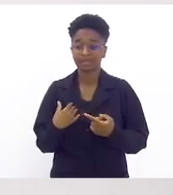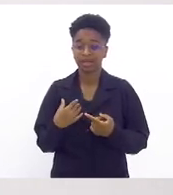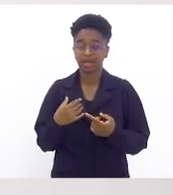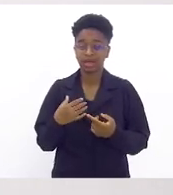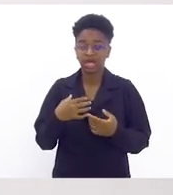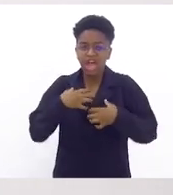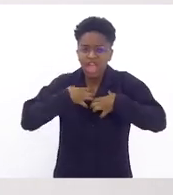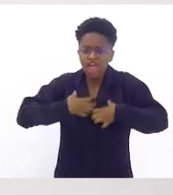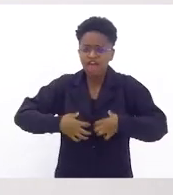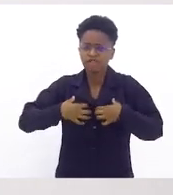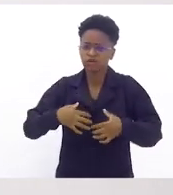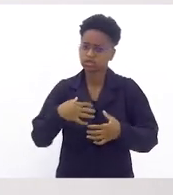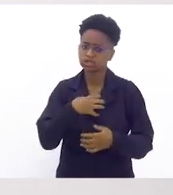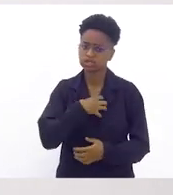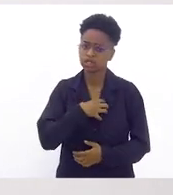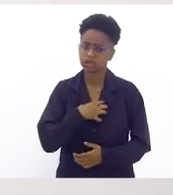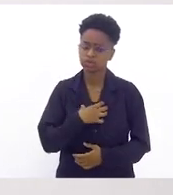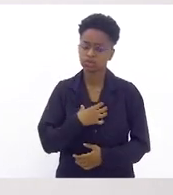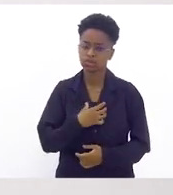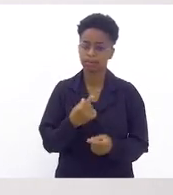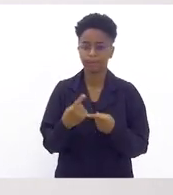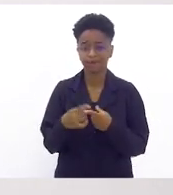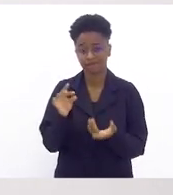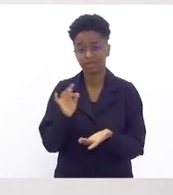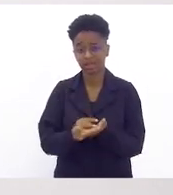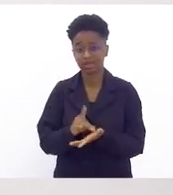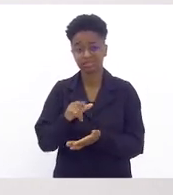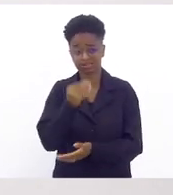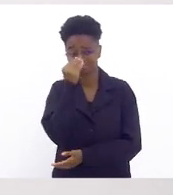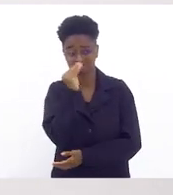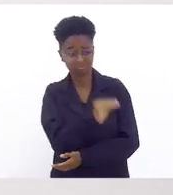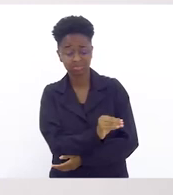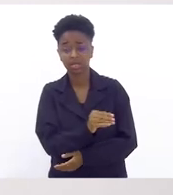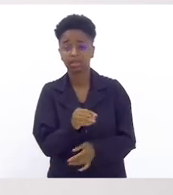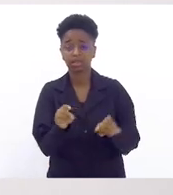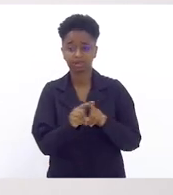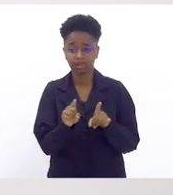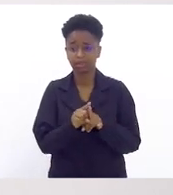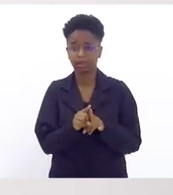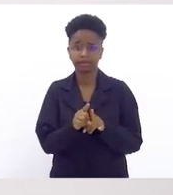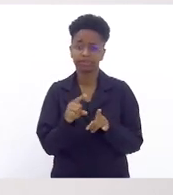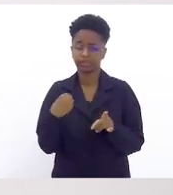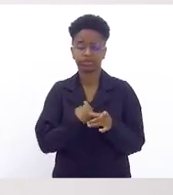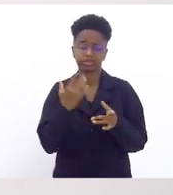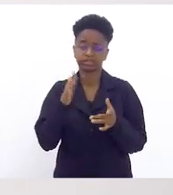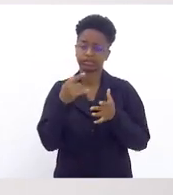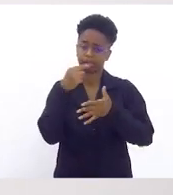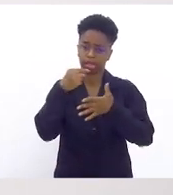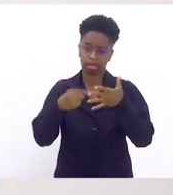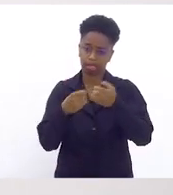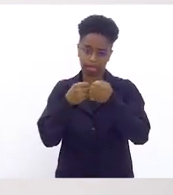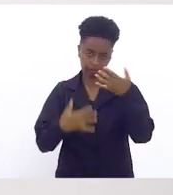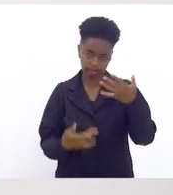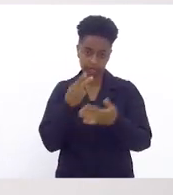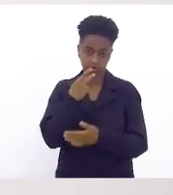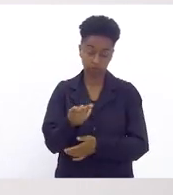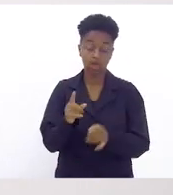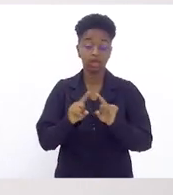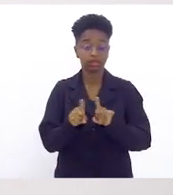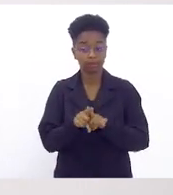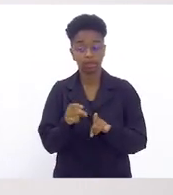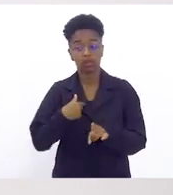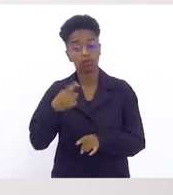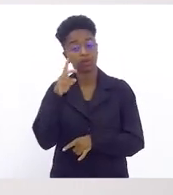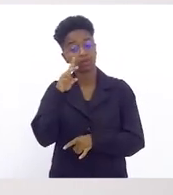revoltante né porque é realmente um descaso e tudo mais que a gente aqui e eu venho lembrar